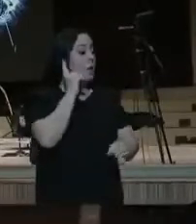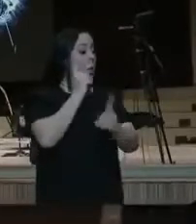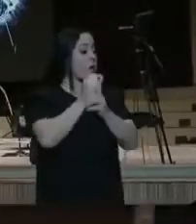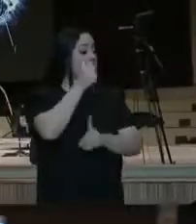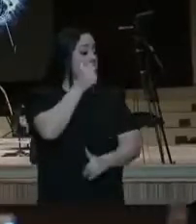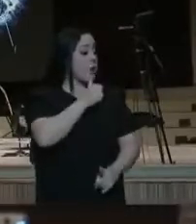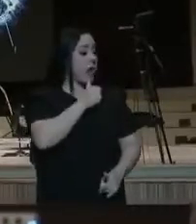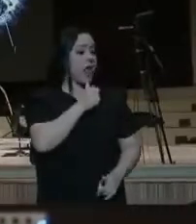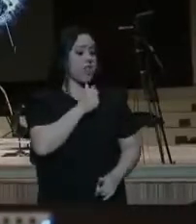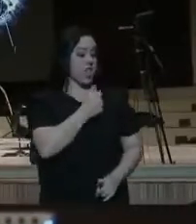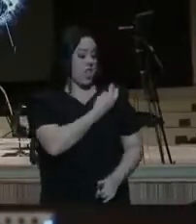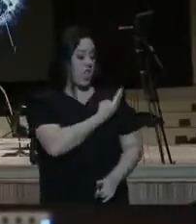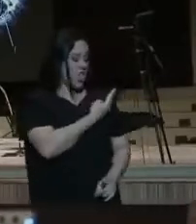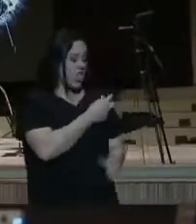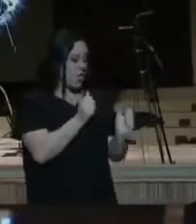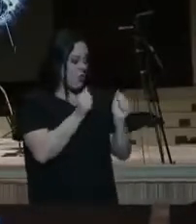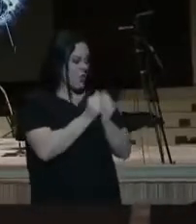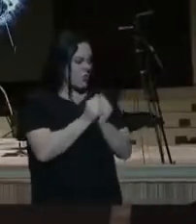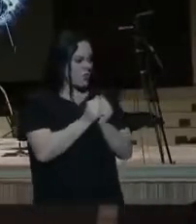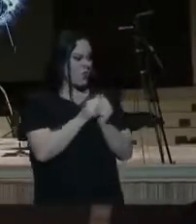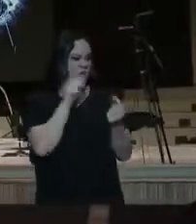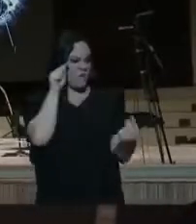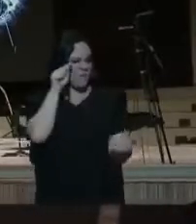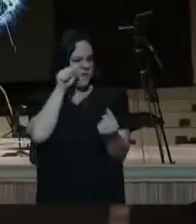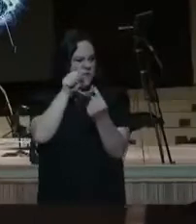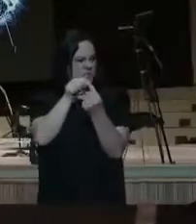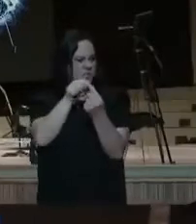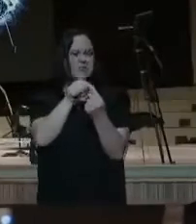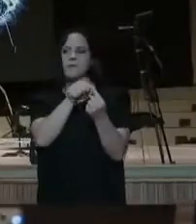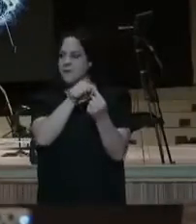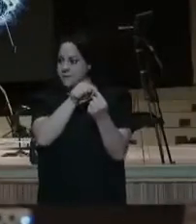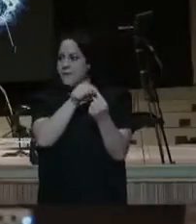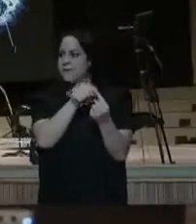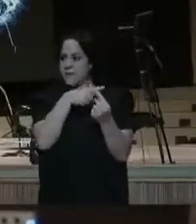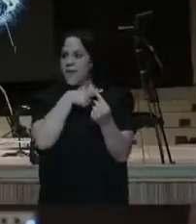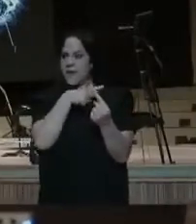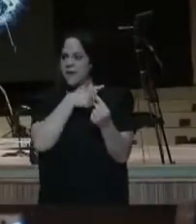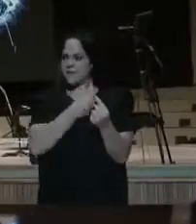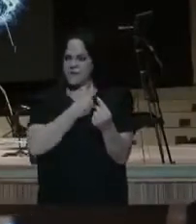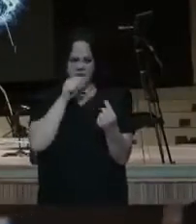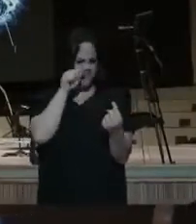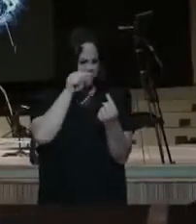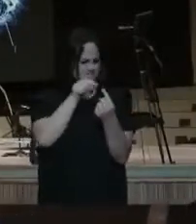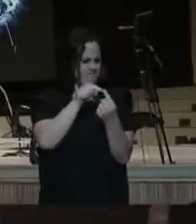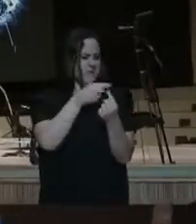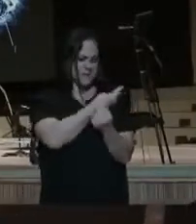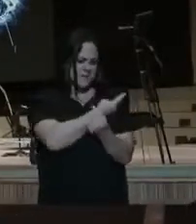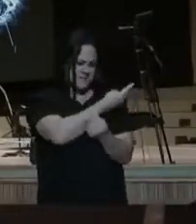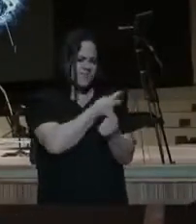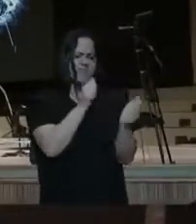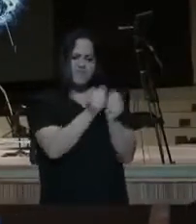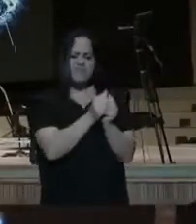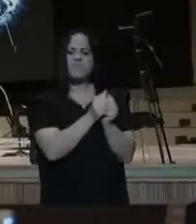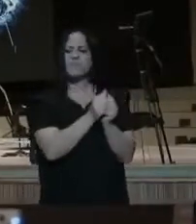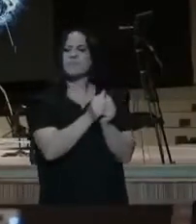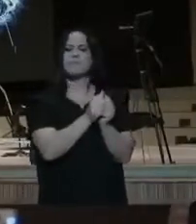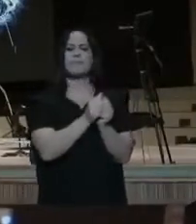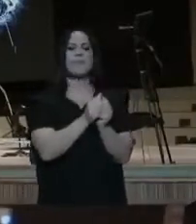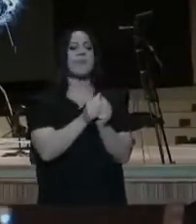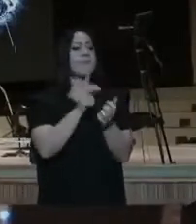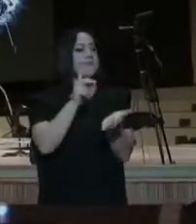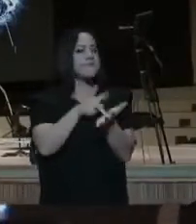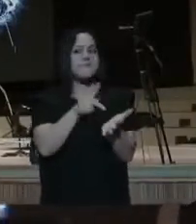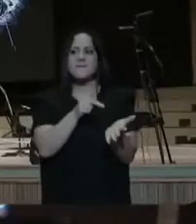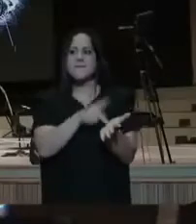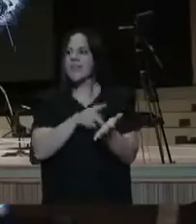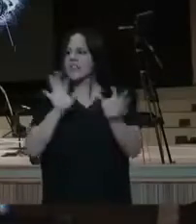mesma visão que ele que tem o mesmo propósito de vida que ele olha o rodrigo não tem homem